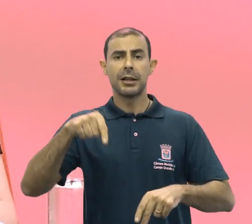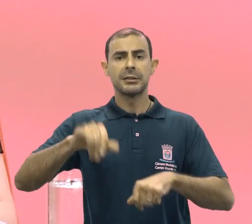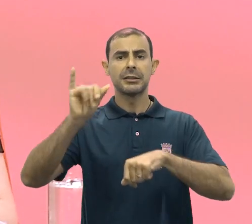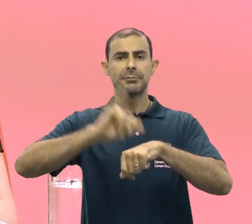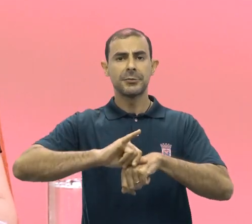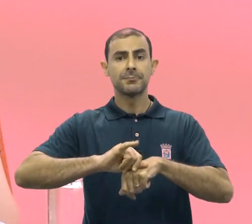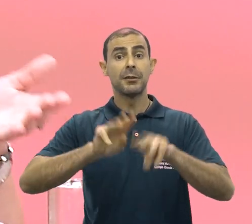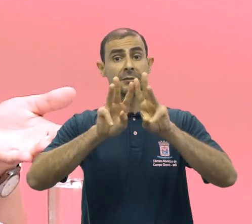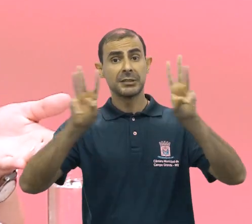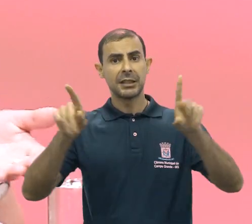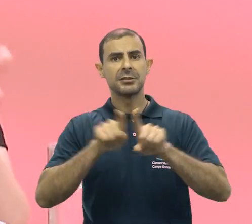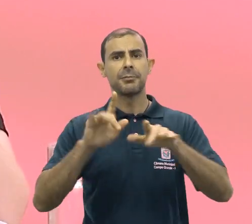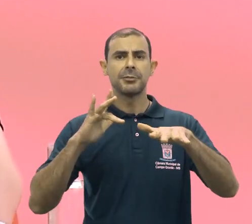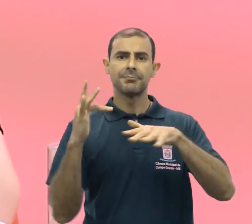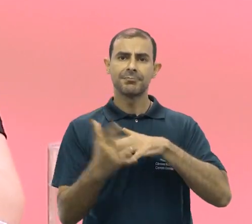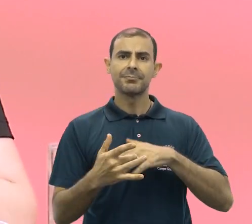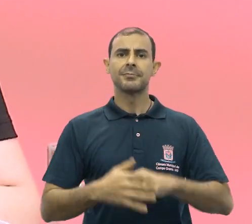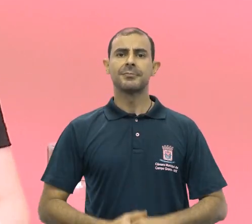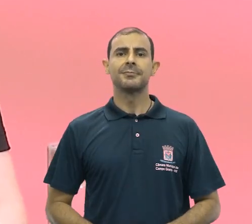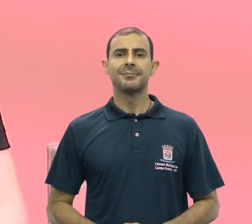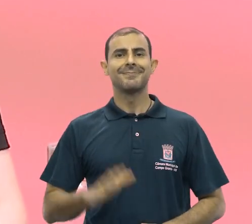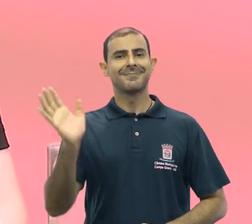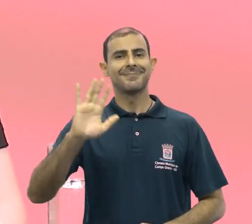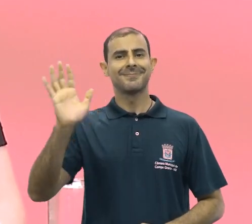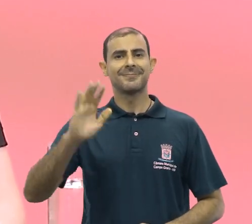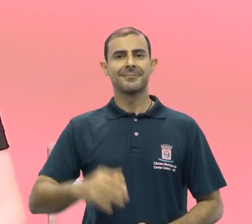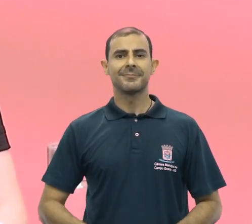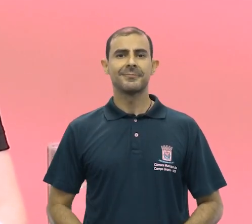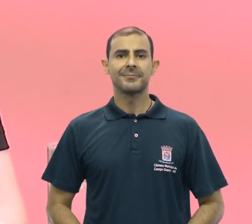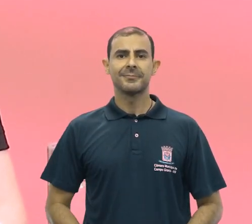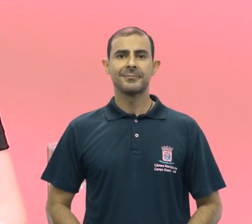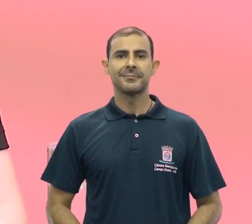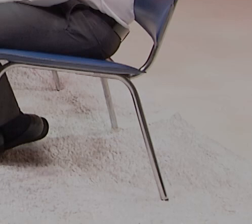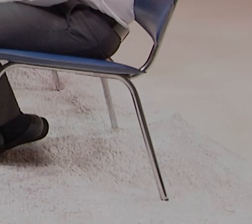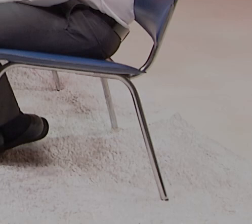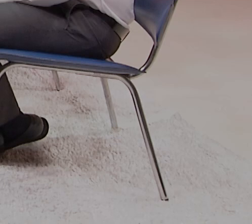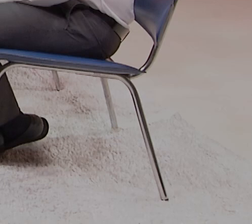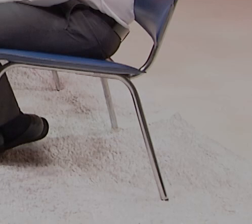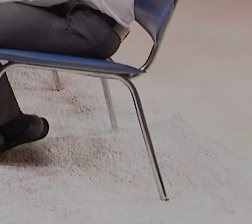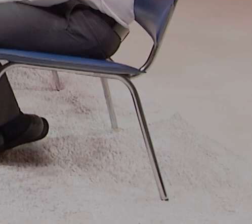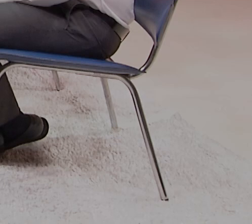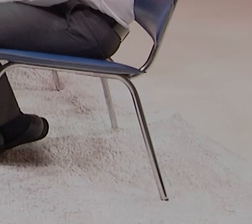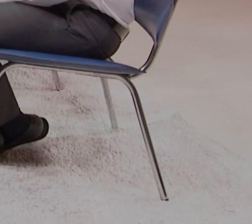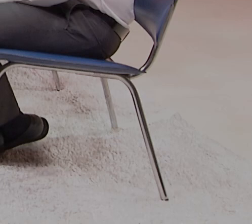públicas para a nossa capital pelo site e pelas redes sociais. E até mais!